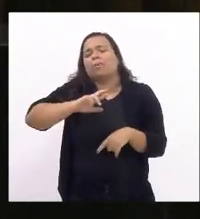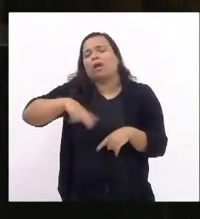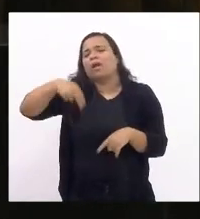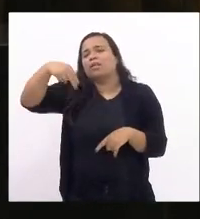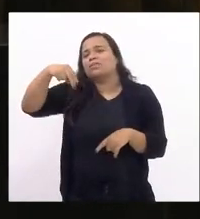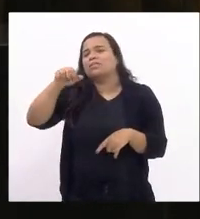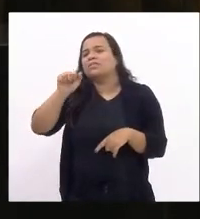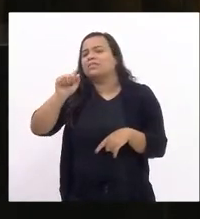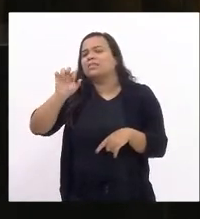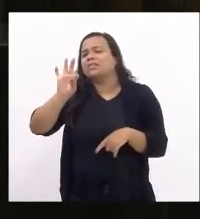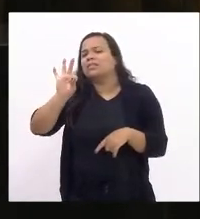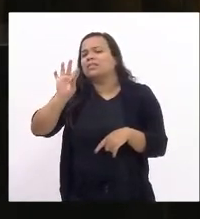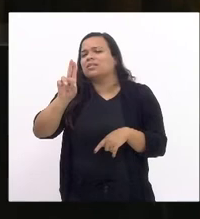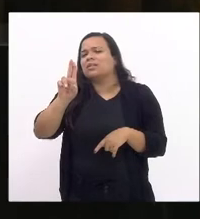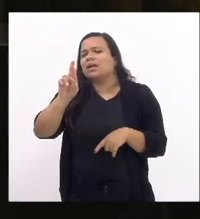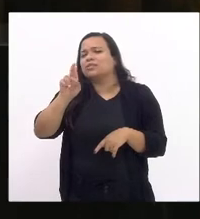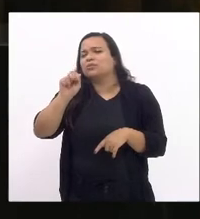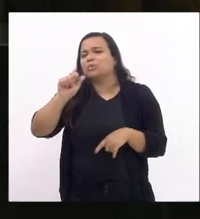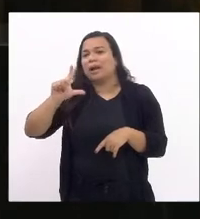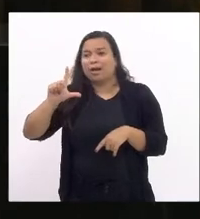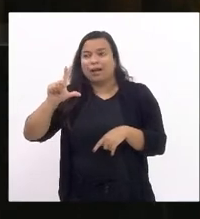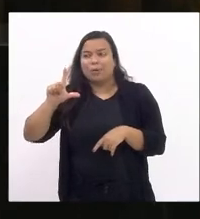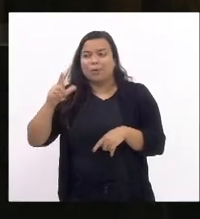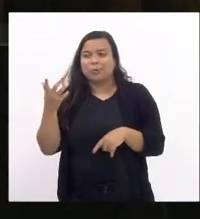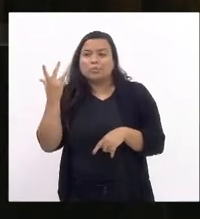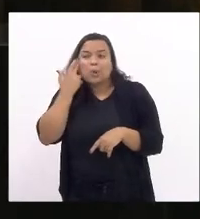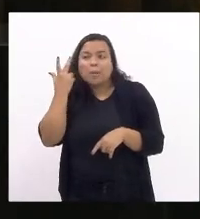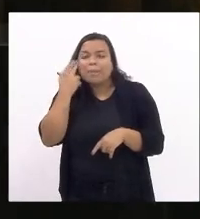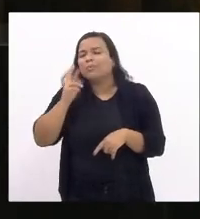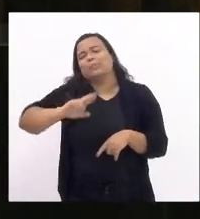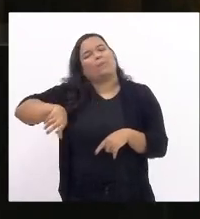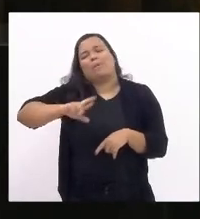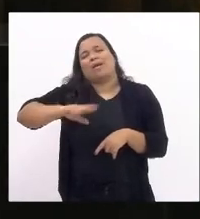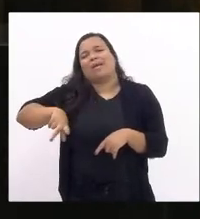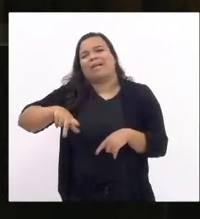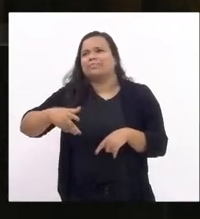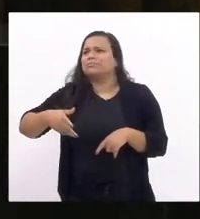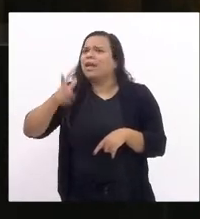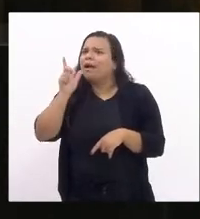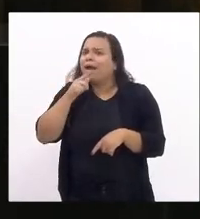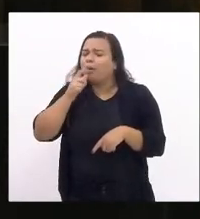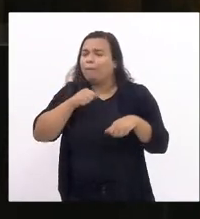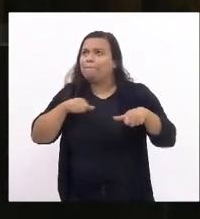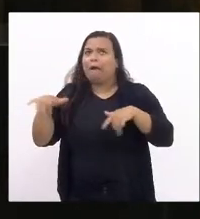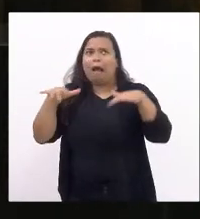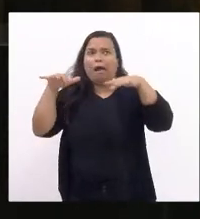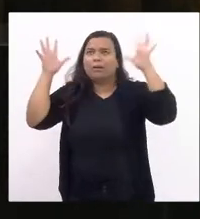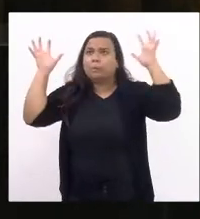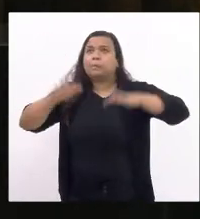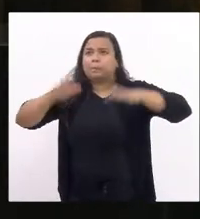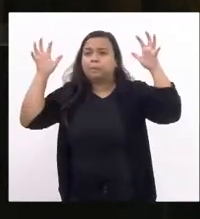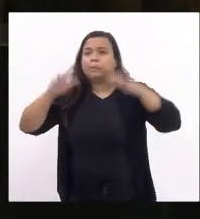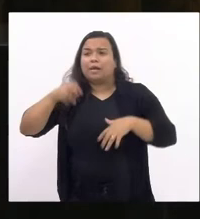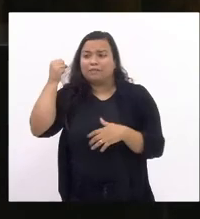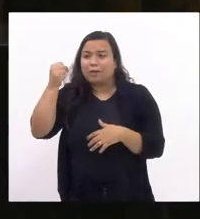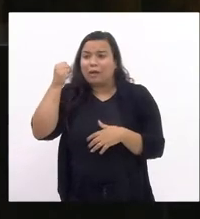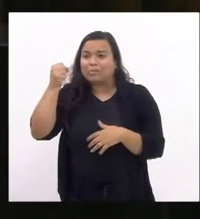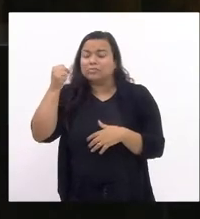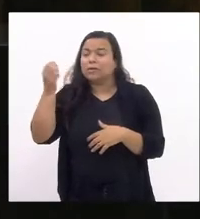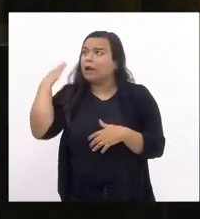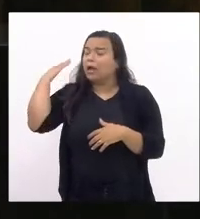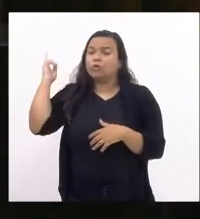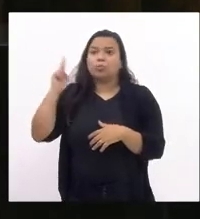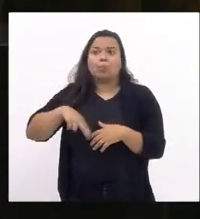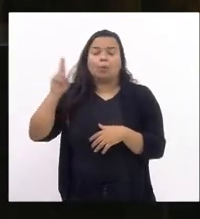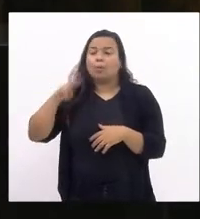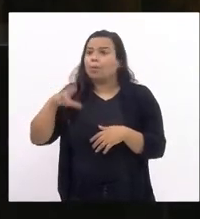nunca antes visto na própria cidade de Petrópolis, precisamos saber o que, o governo do Estado